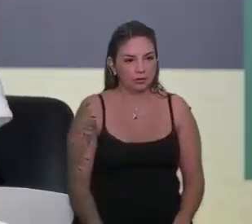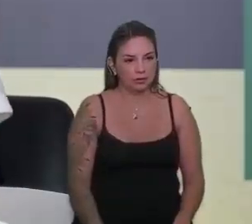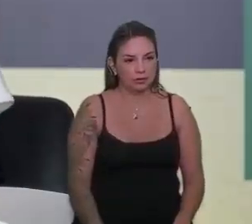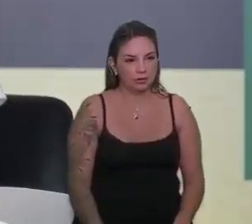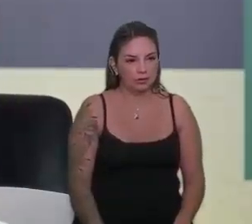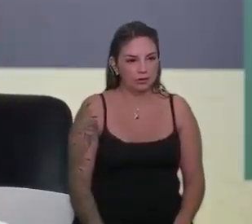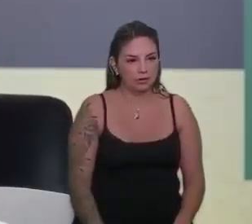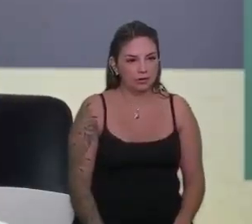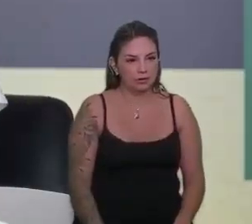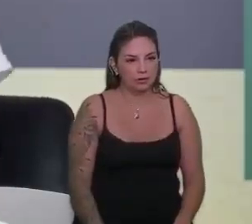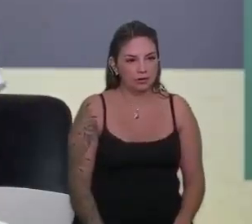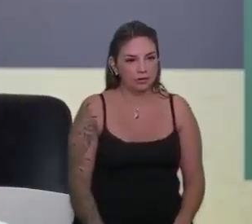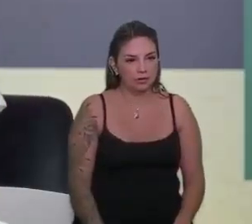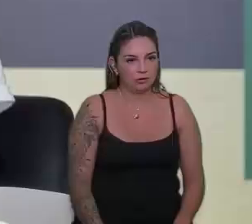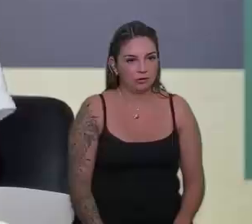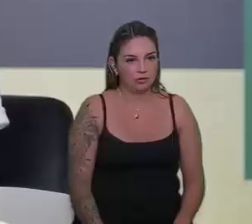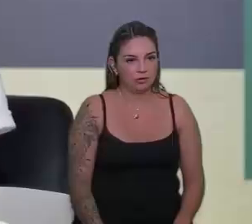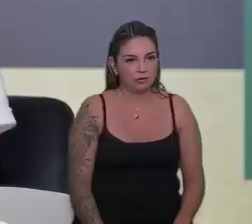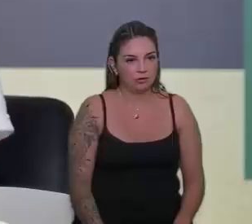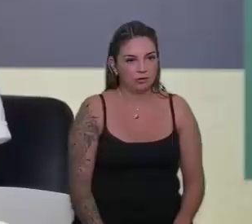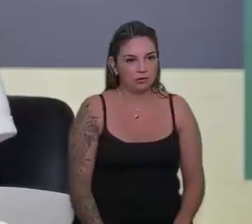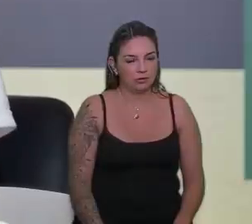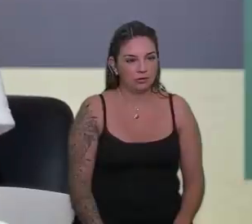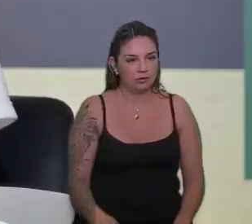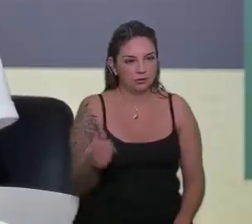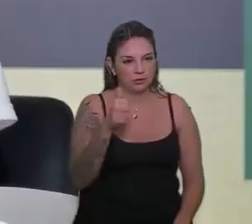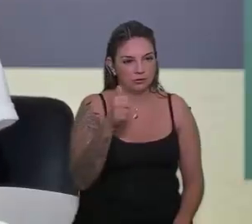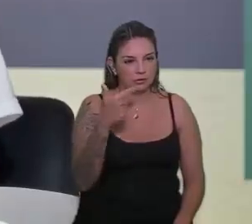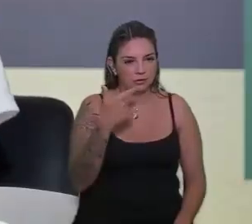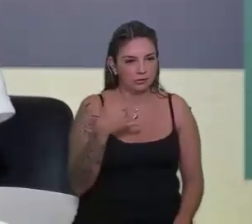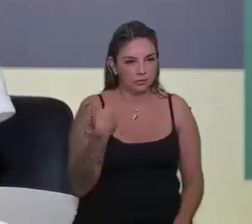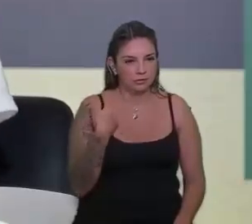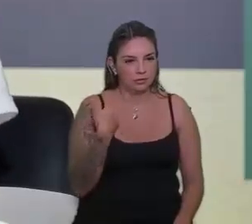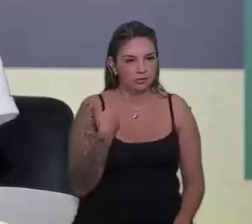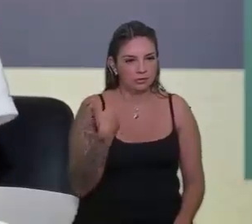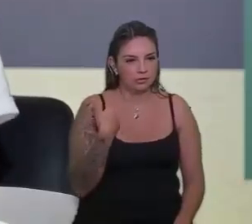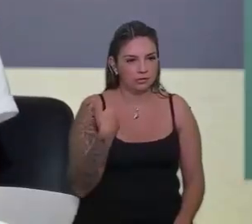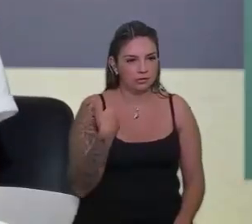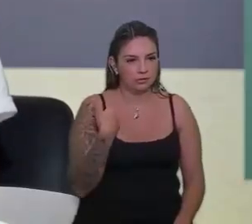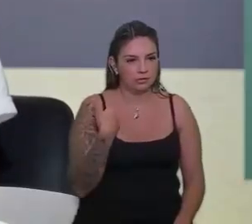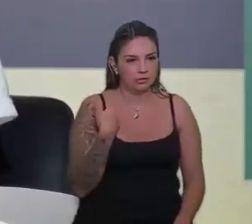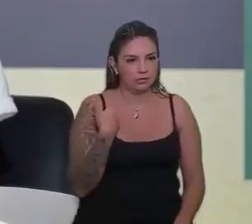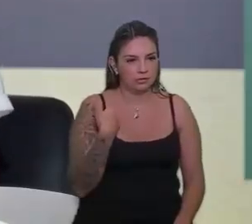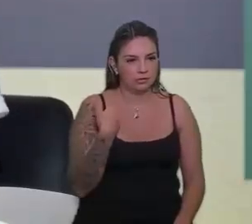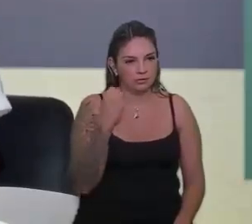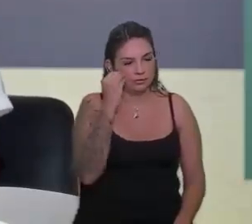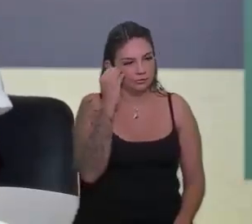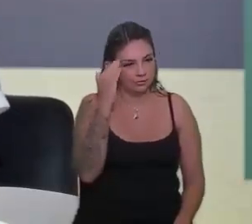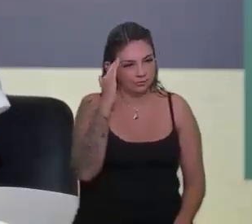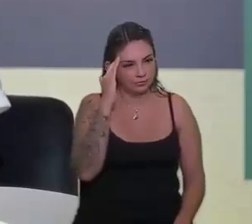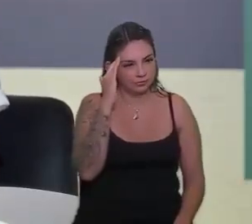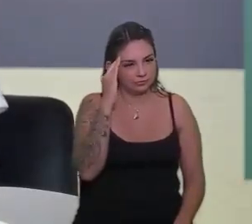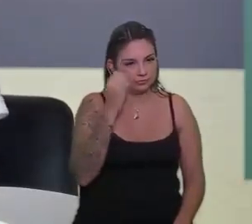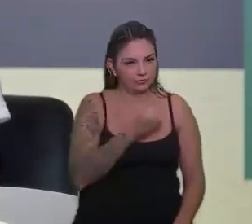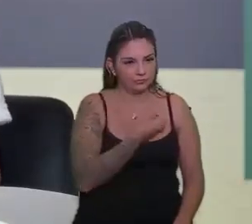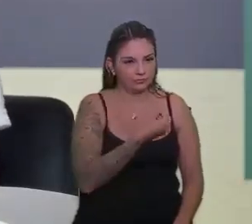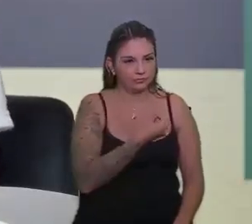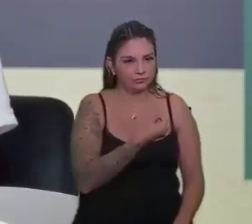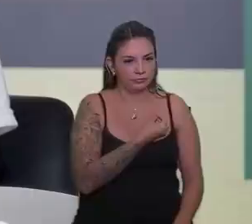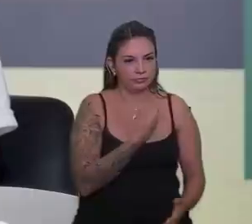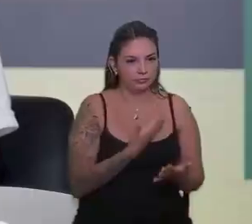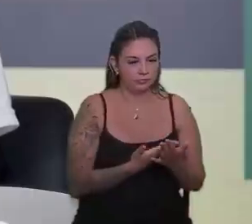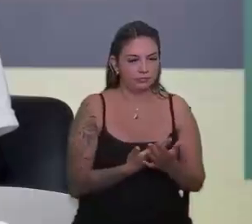estão nesse limbo entre 11 e 12 anos e tentando entender a vida